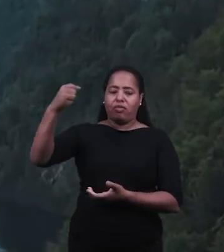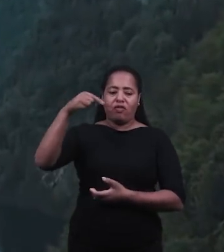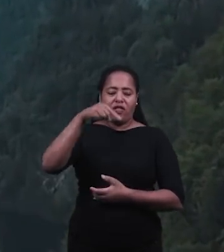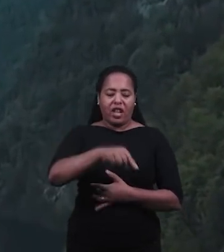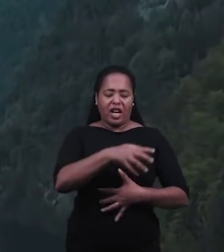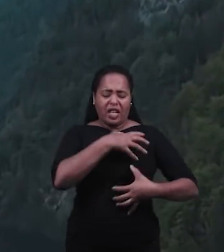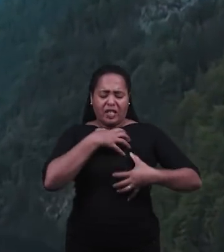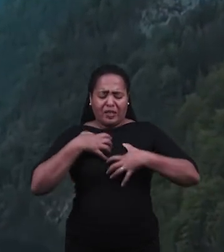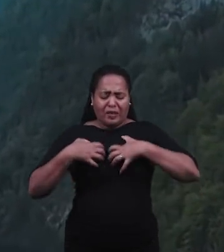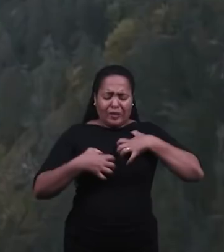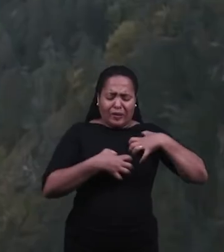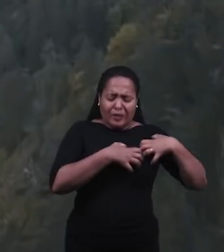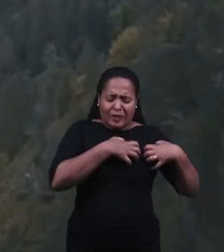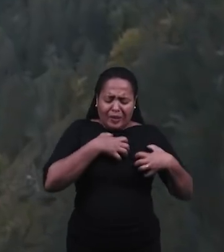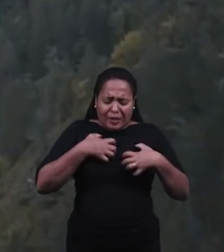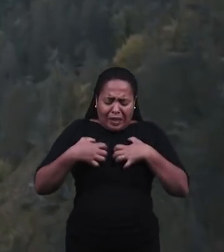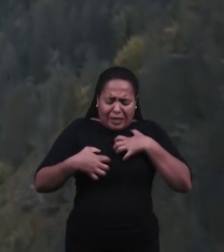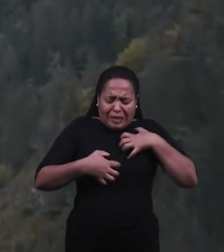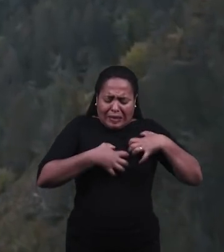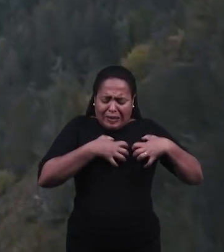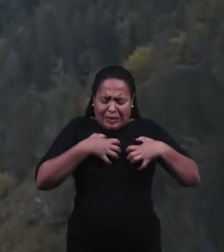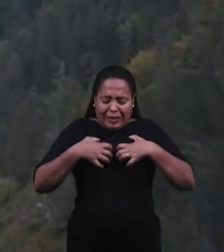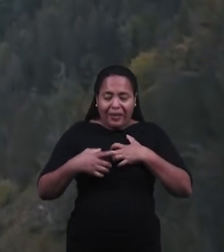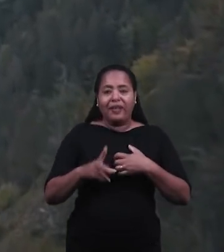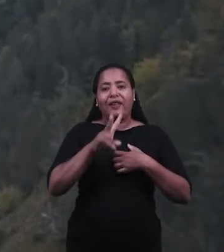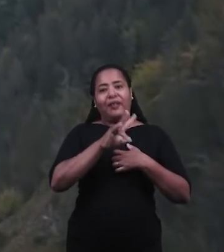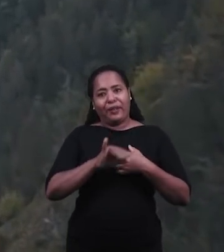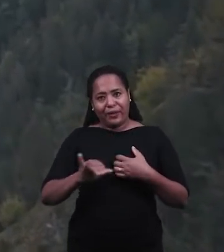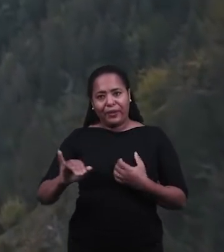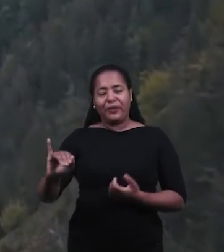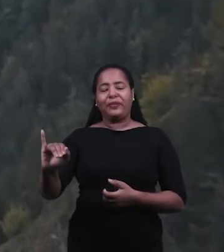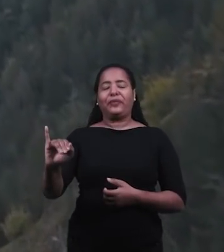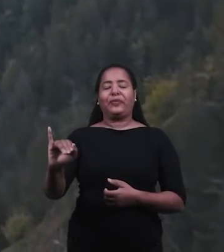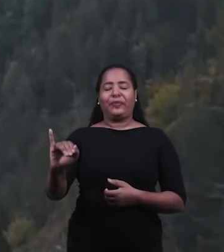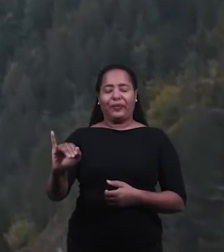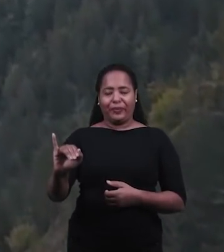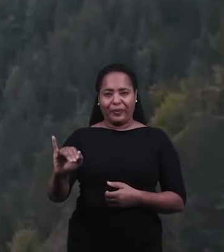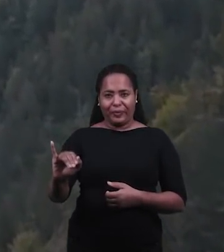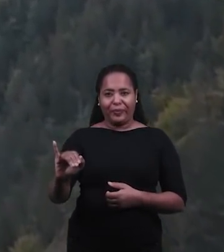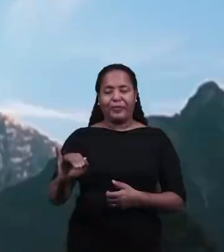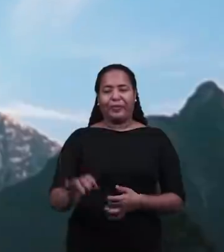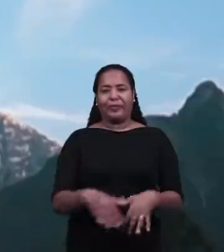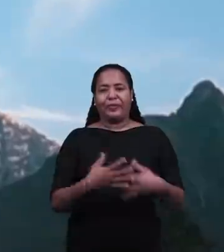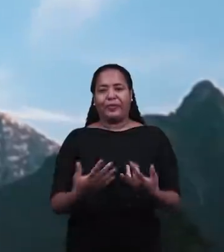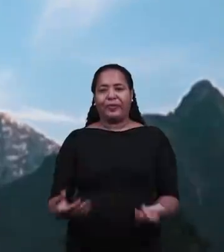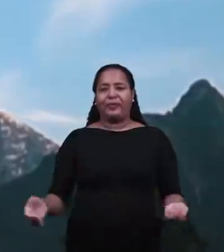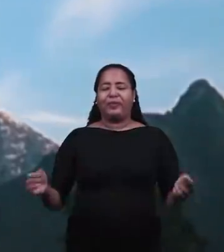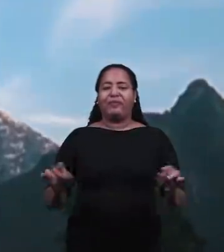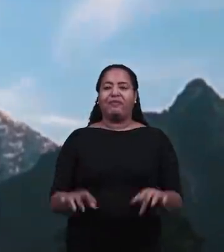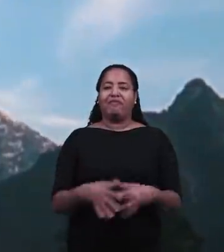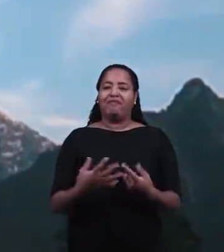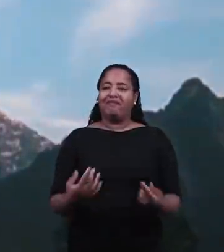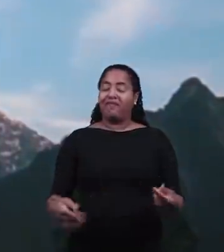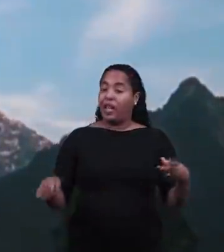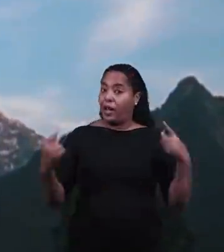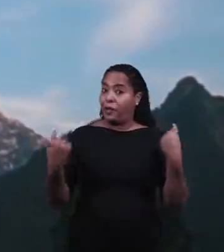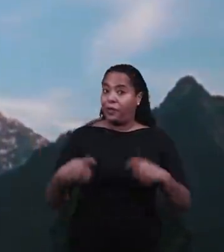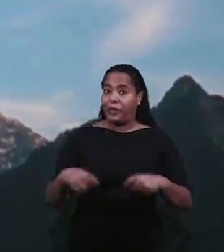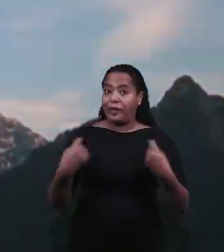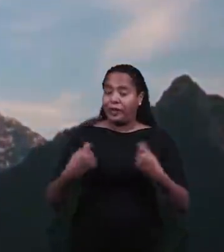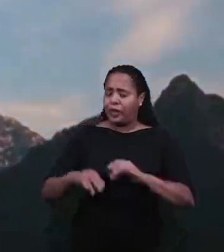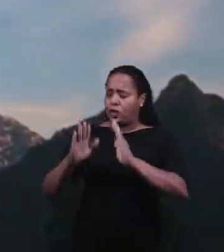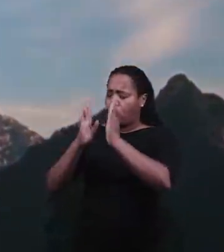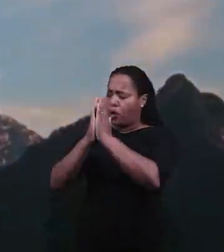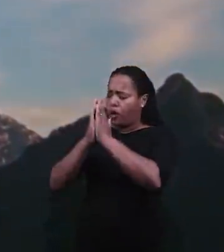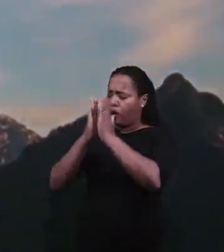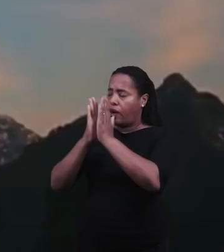houve agonia como nesse dia do Senhor. Ó, buscai as